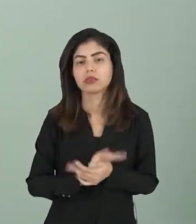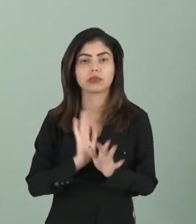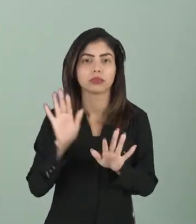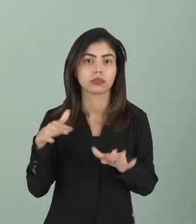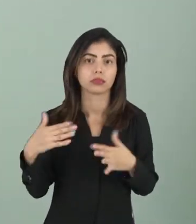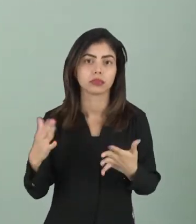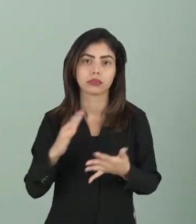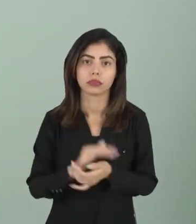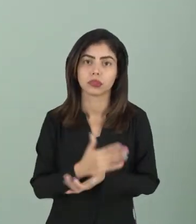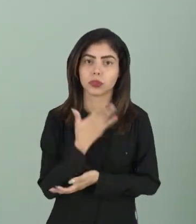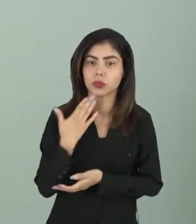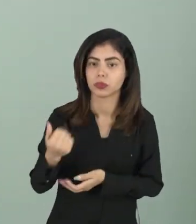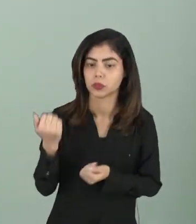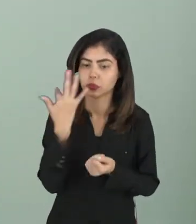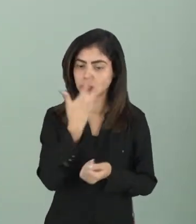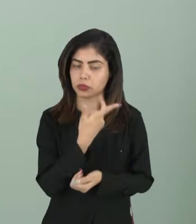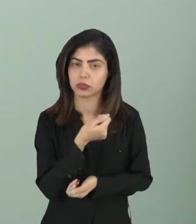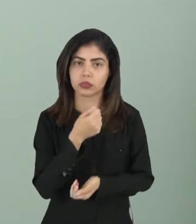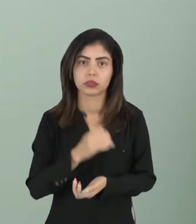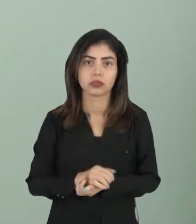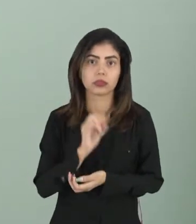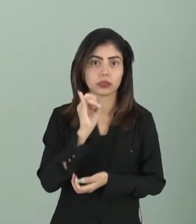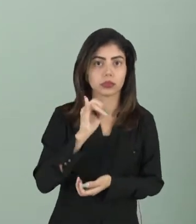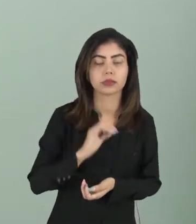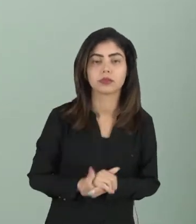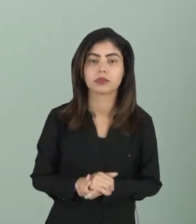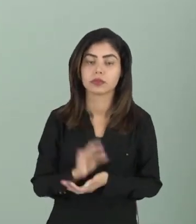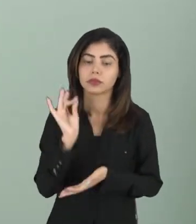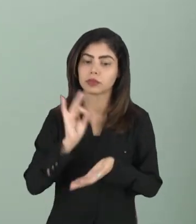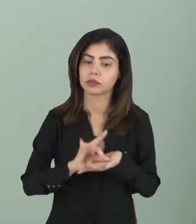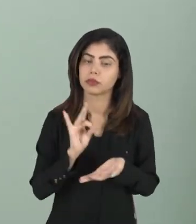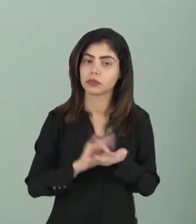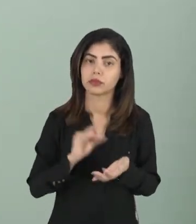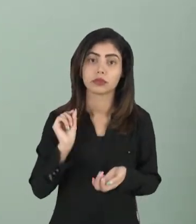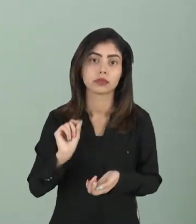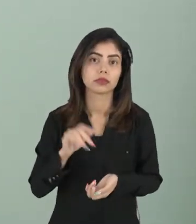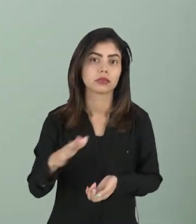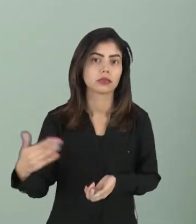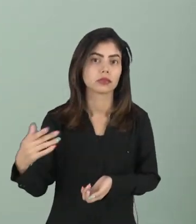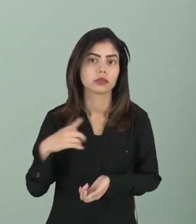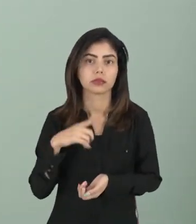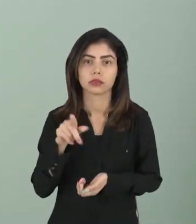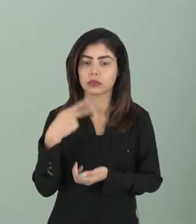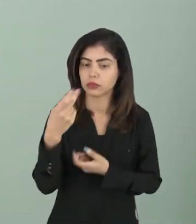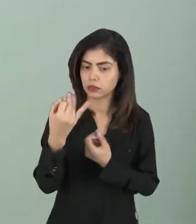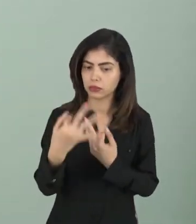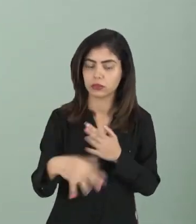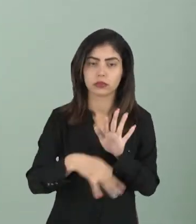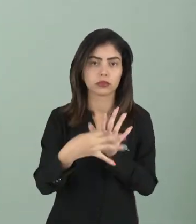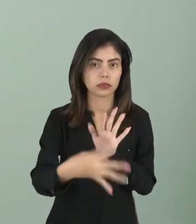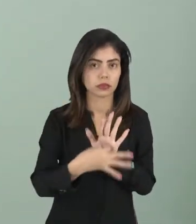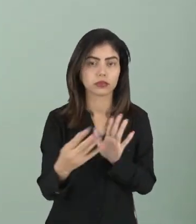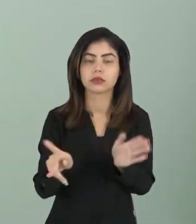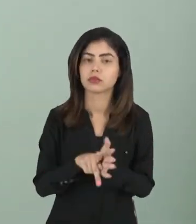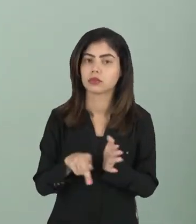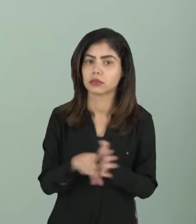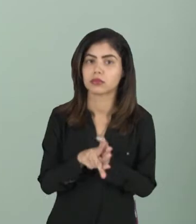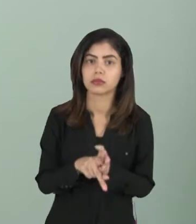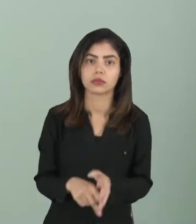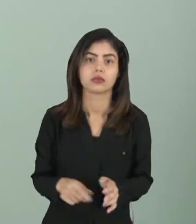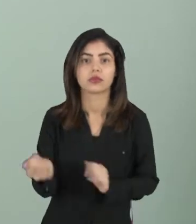qual é o ator mais bonito. Se o fato é que quando você vai argumentar ou dar opinião ou